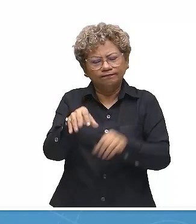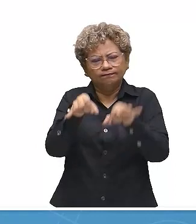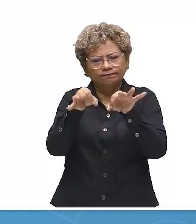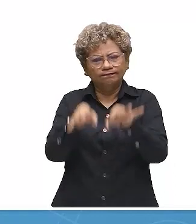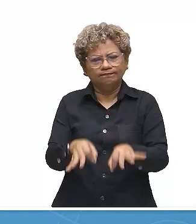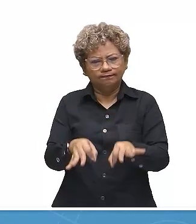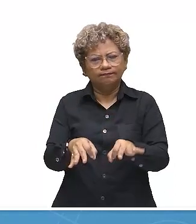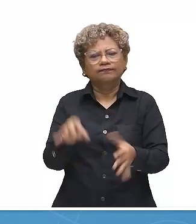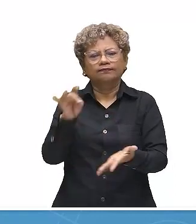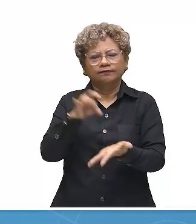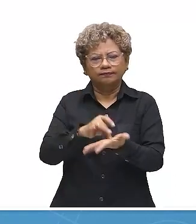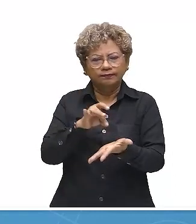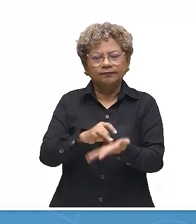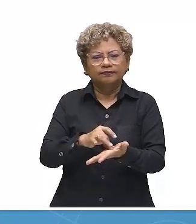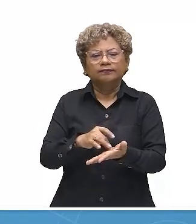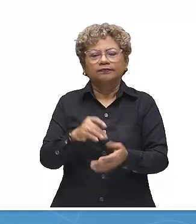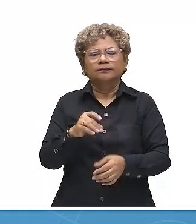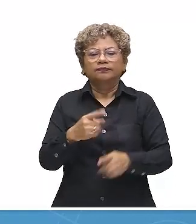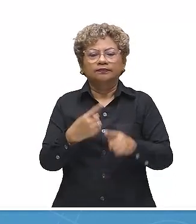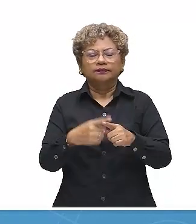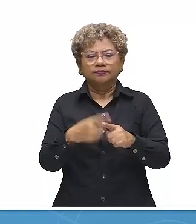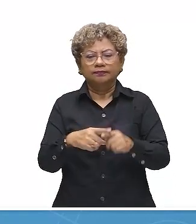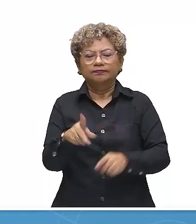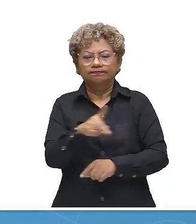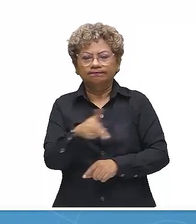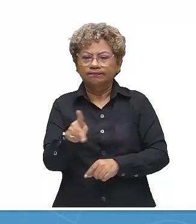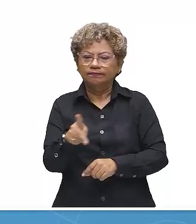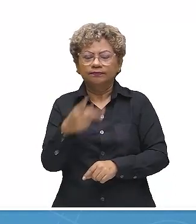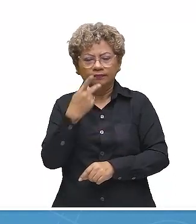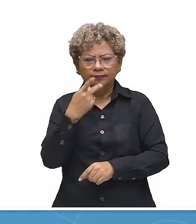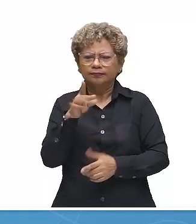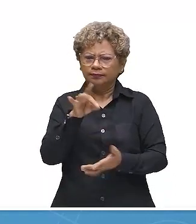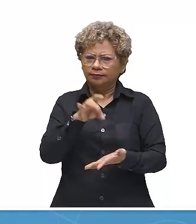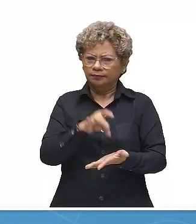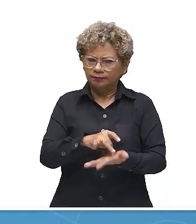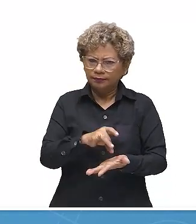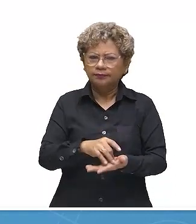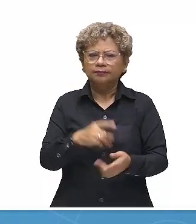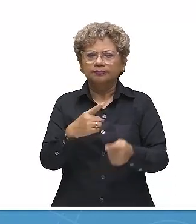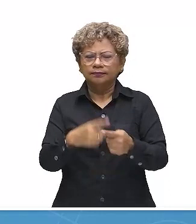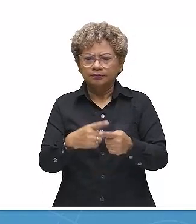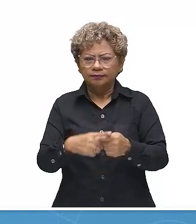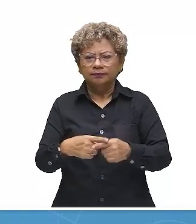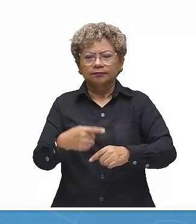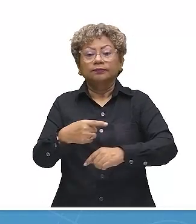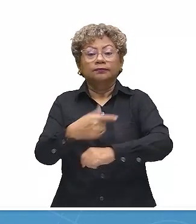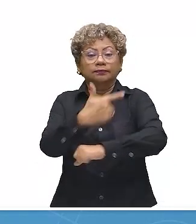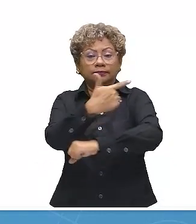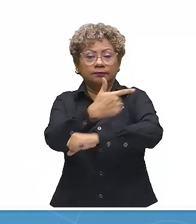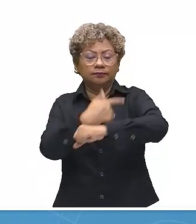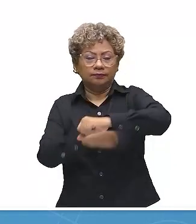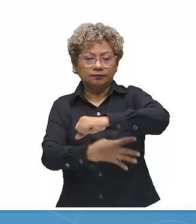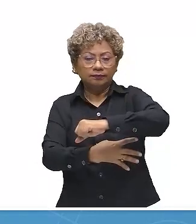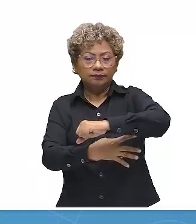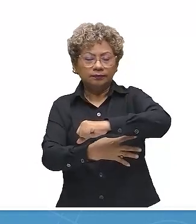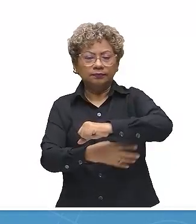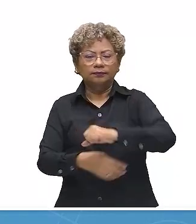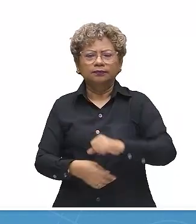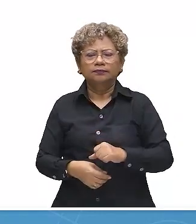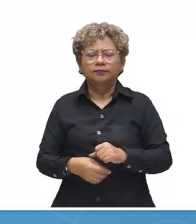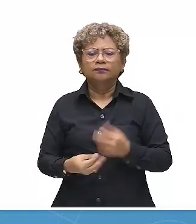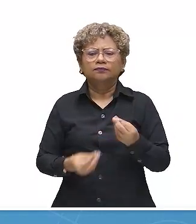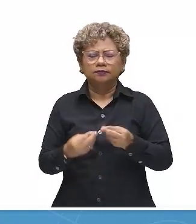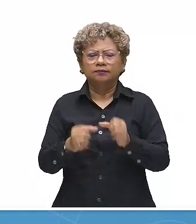verdade? Eu estou afirmando aqui, ó, 2 sobre 4 é igual a 1 sobre 2. Como é que eu posso ter